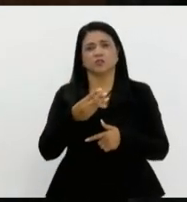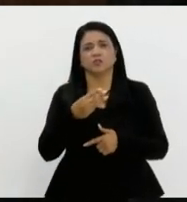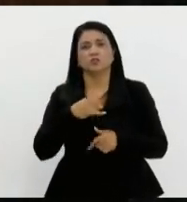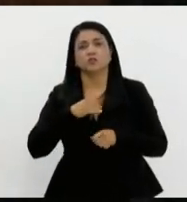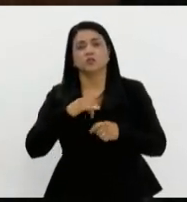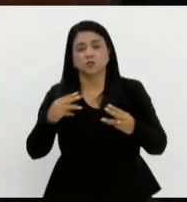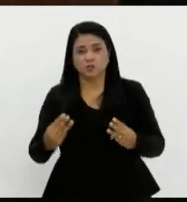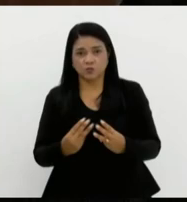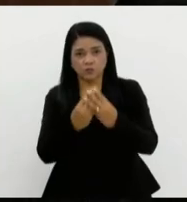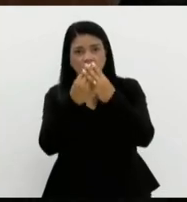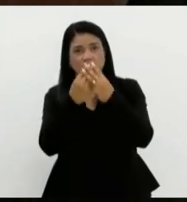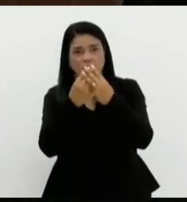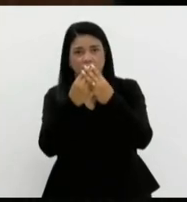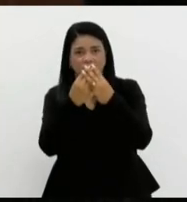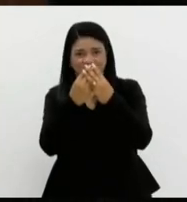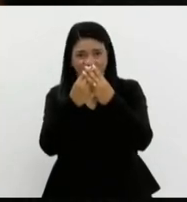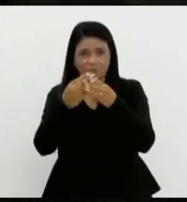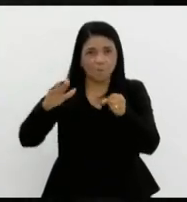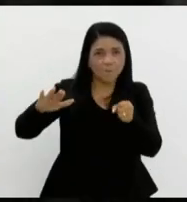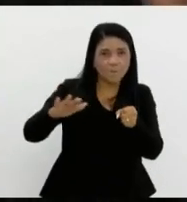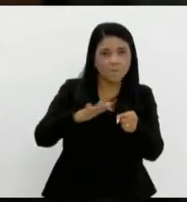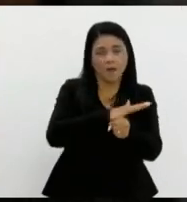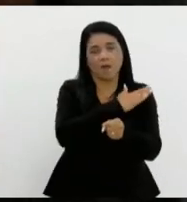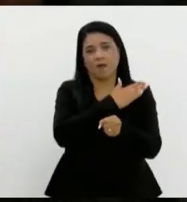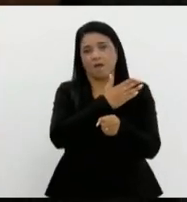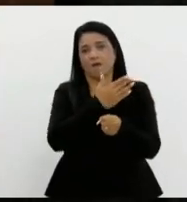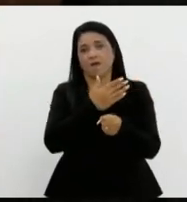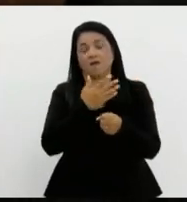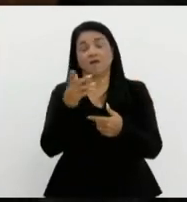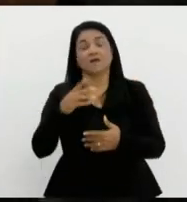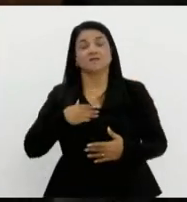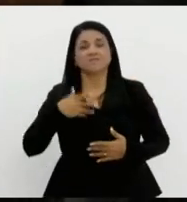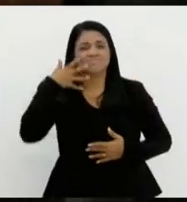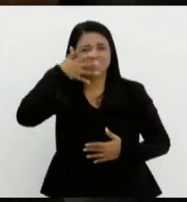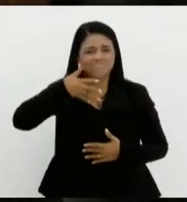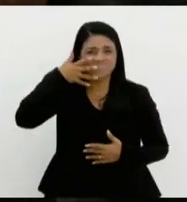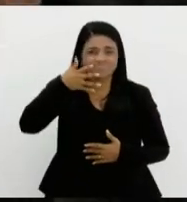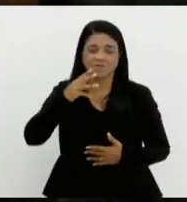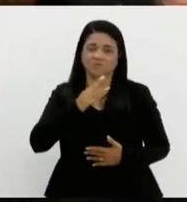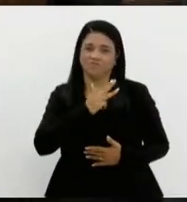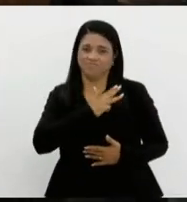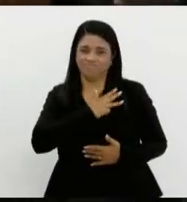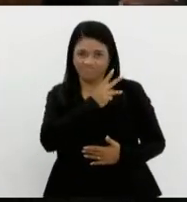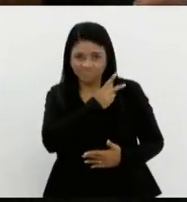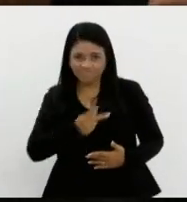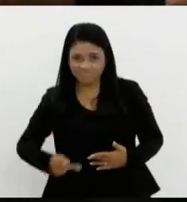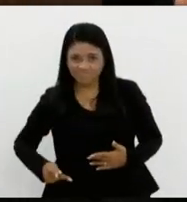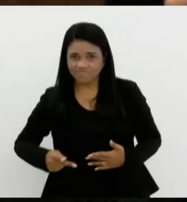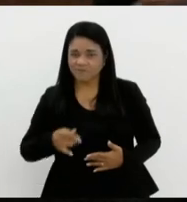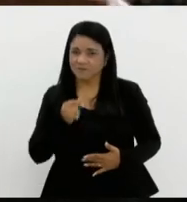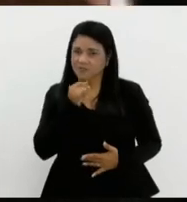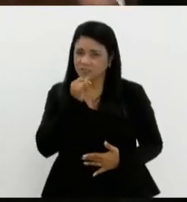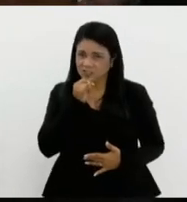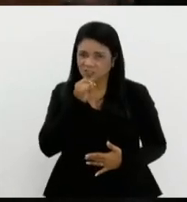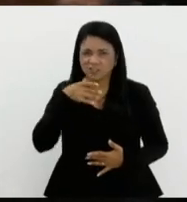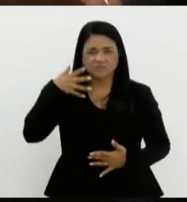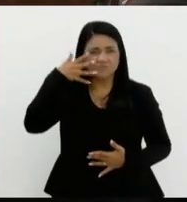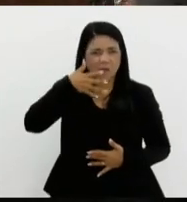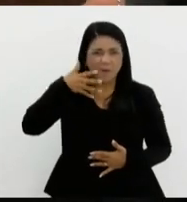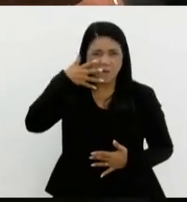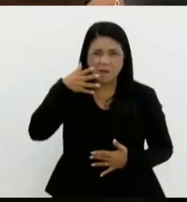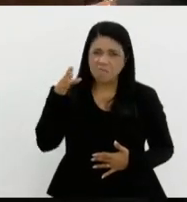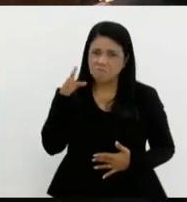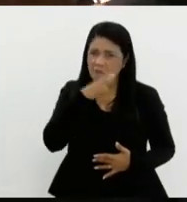exterminados. Então, essa fala infeliz do presidente, a gente não pode deixar de fazer o registro de